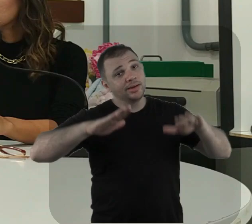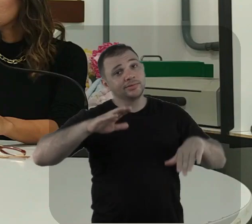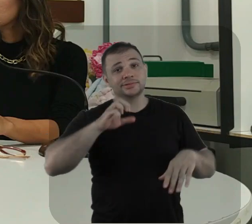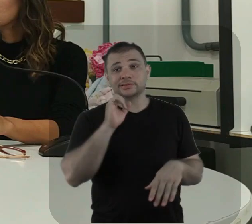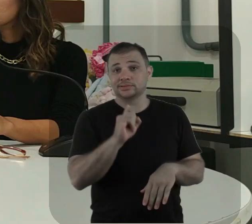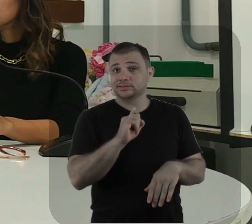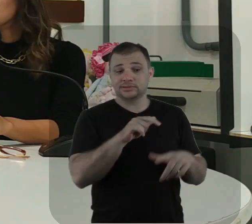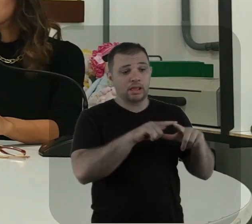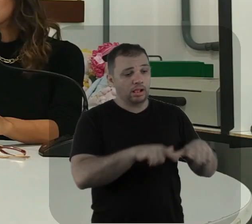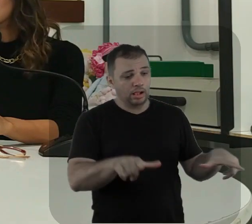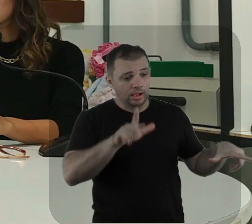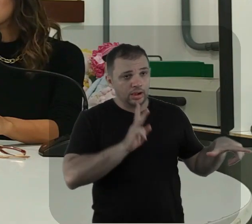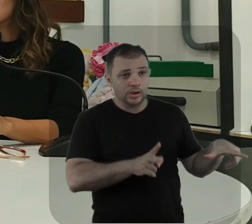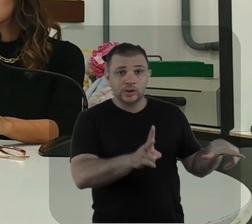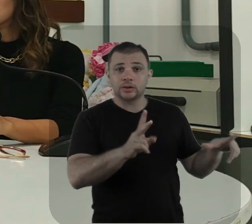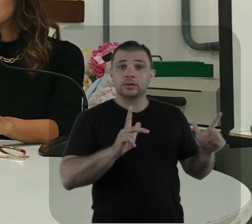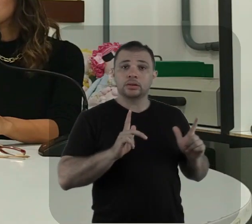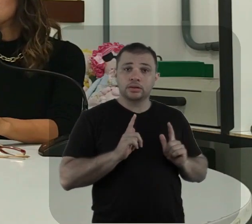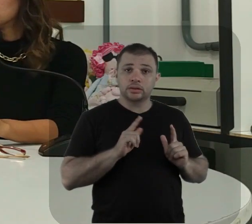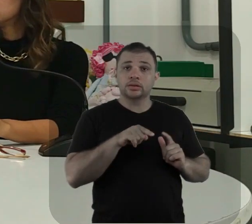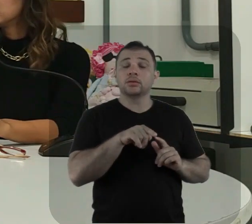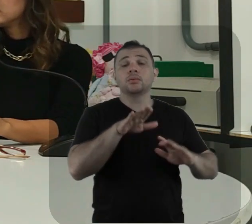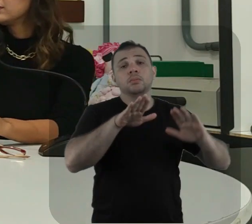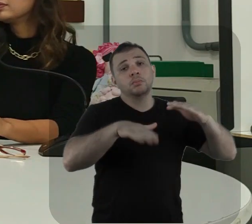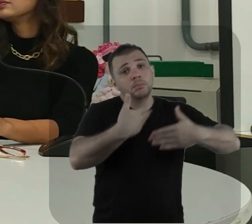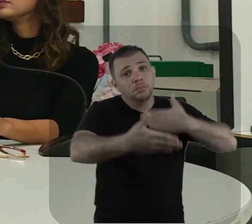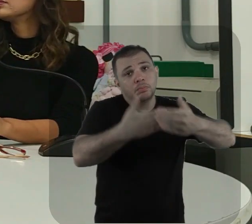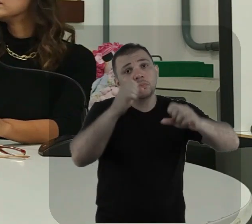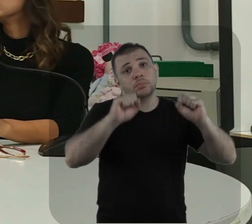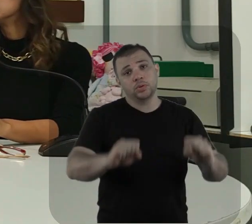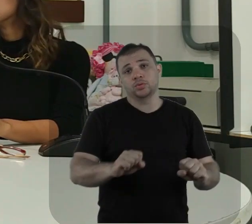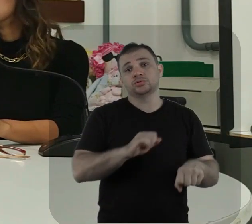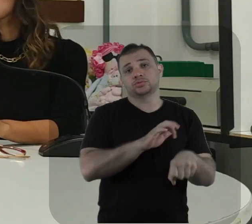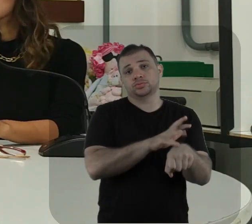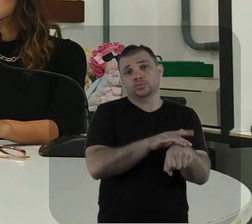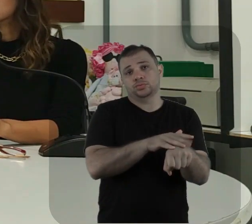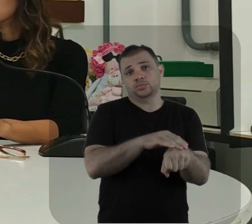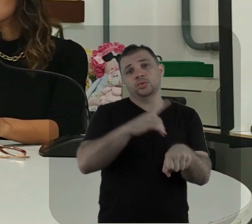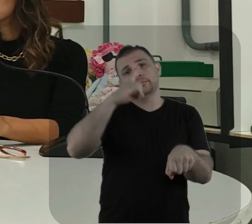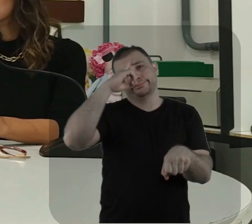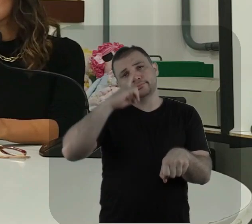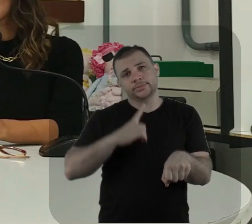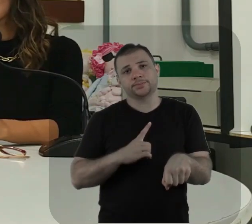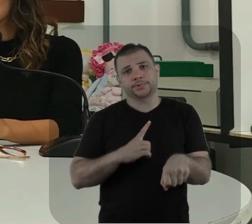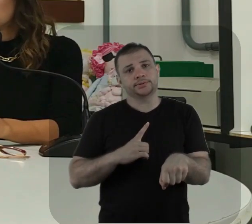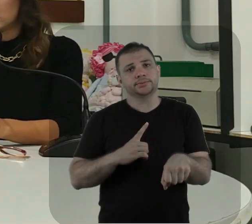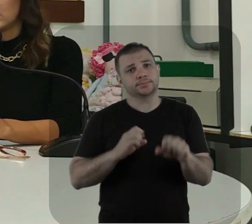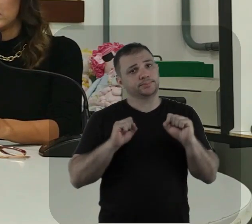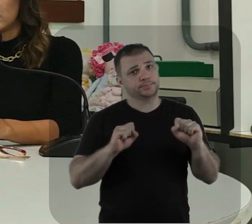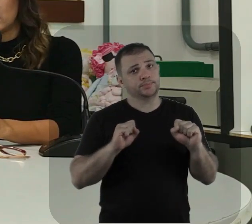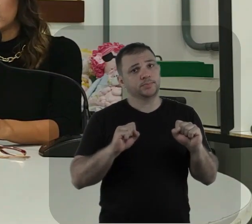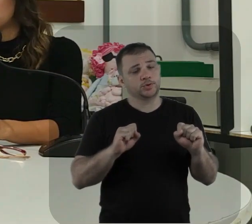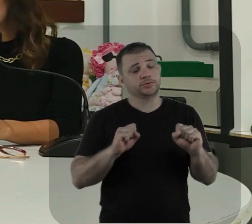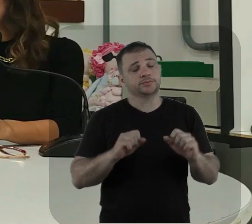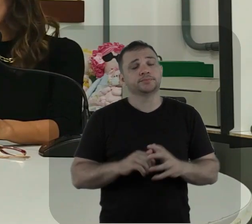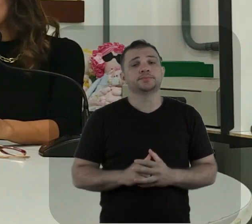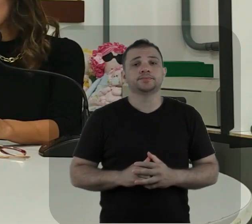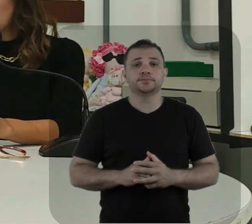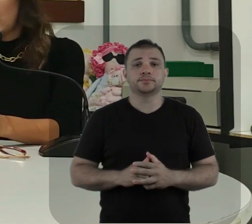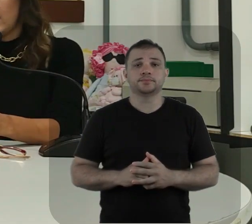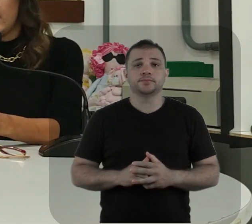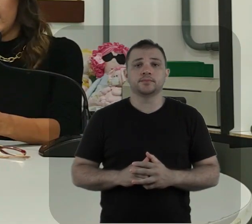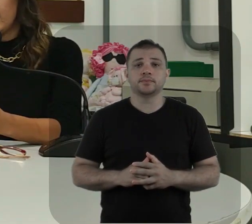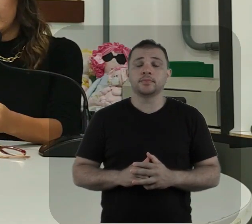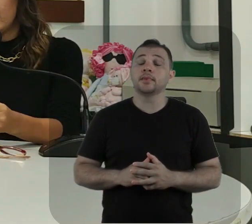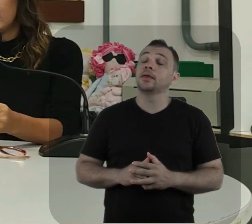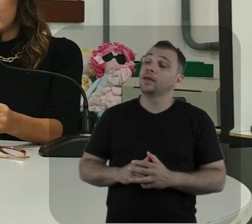tem chances, ela pode ir adoecendo, ela pode, né, de repente até um quadro mesmo desenvolver, um quadro depressivo,